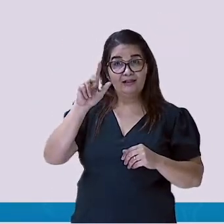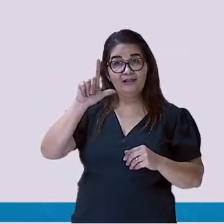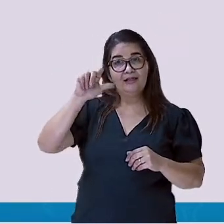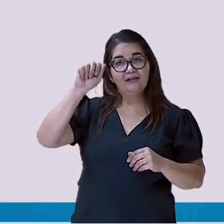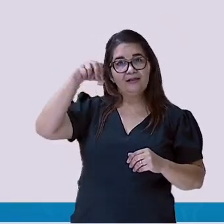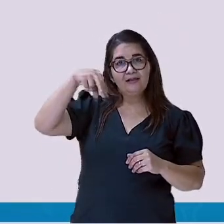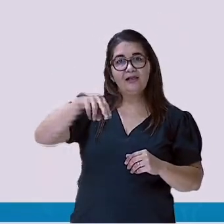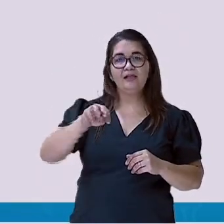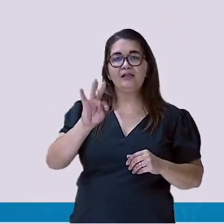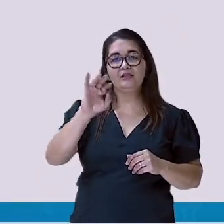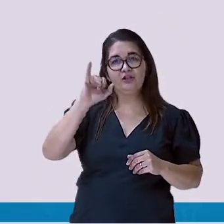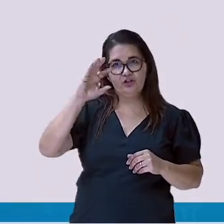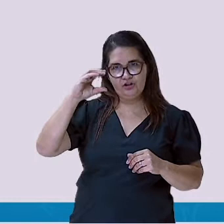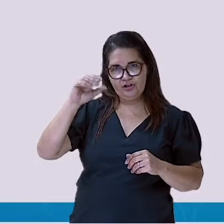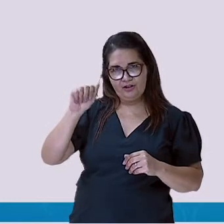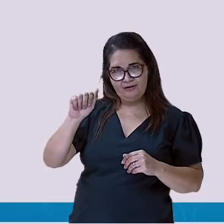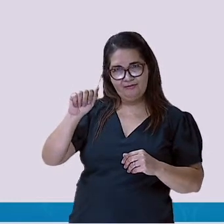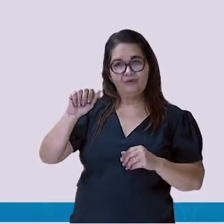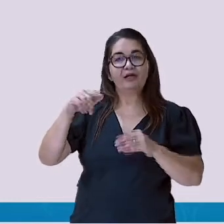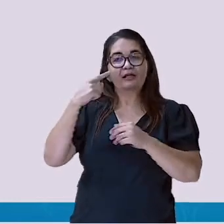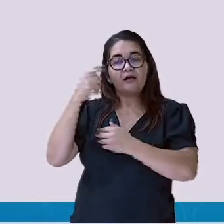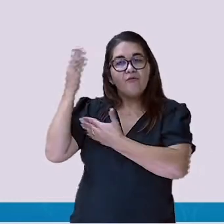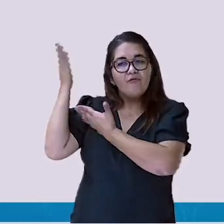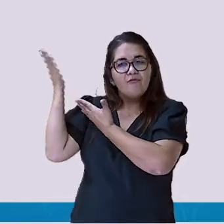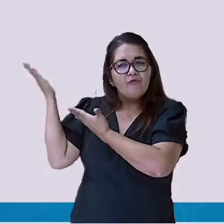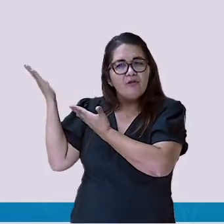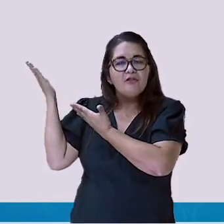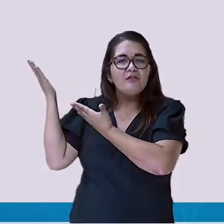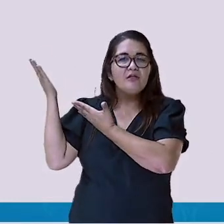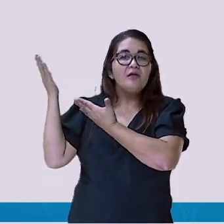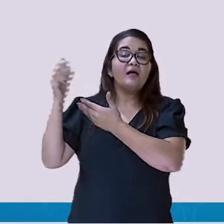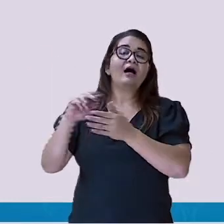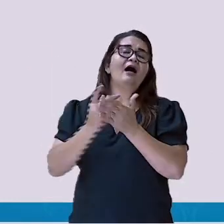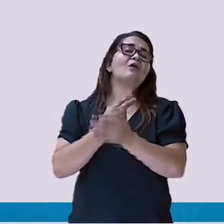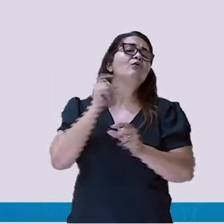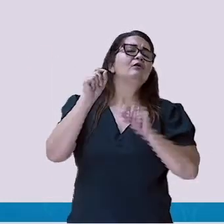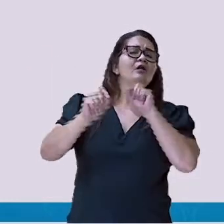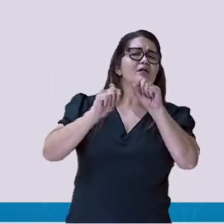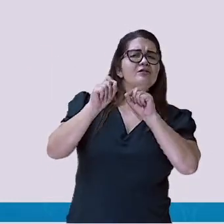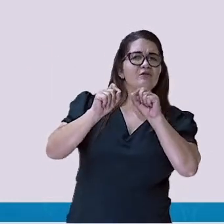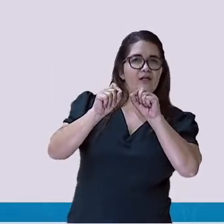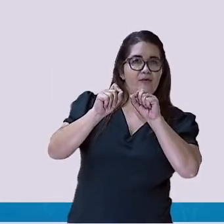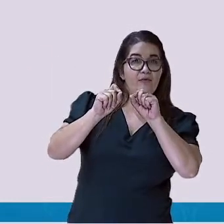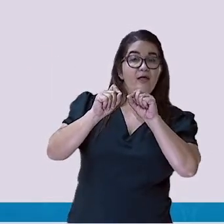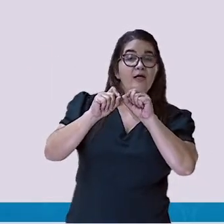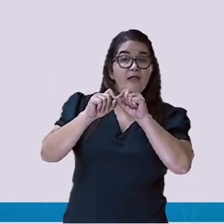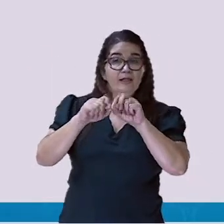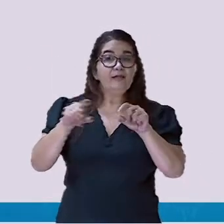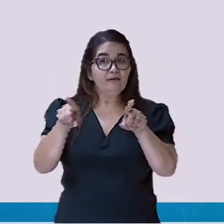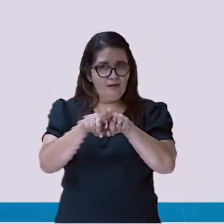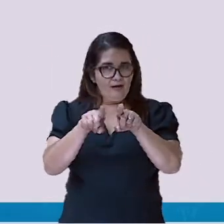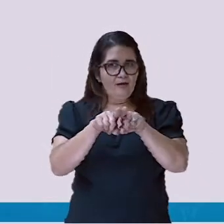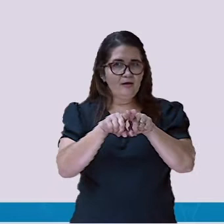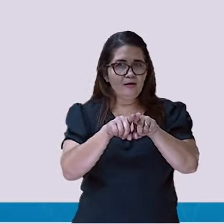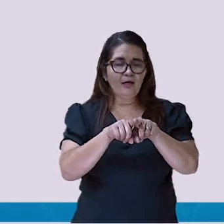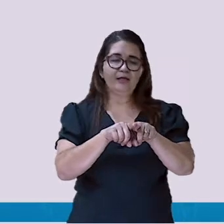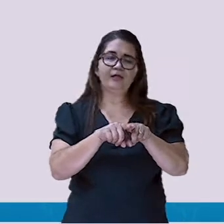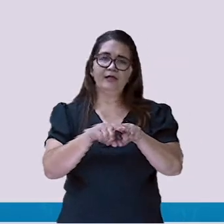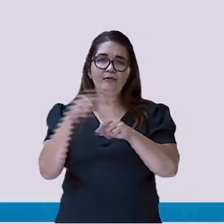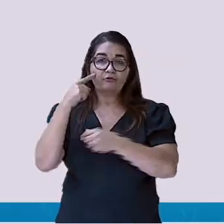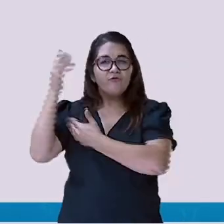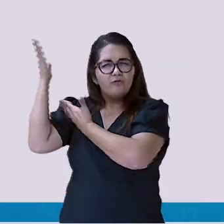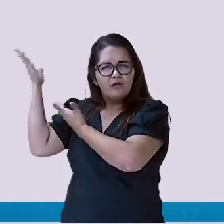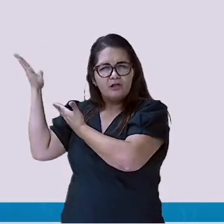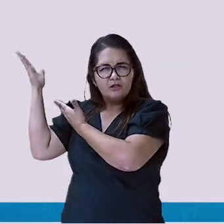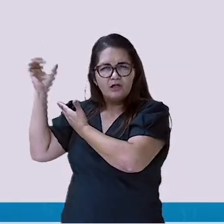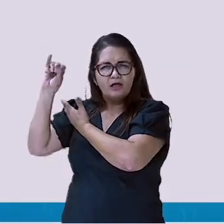do território nacional antes da colonização. O que acontece? Esses 15% dessa cobertura do Brasil, vocês podem